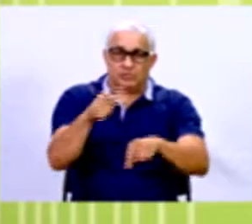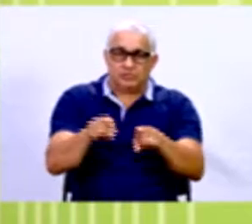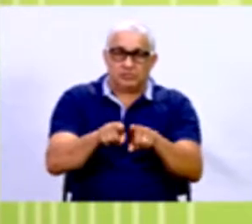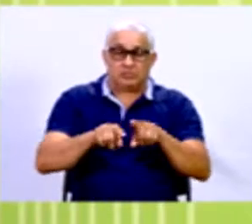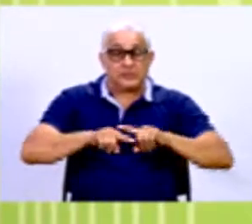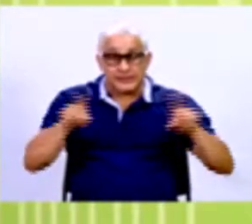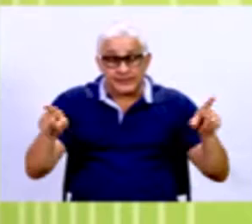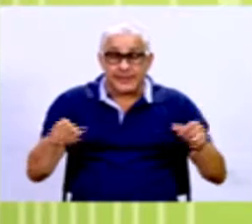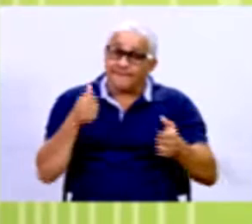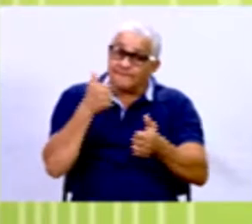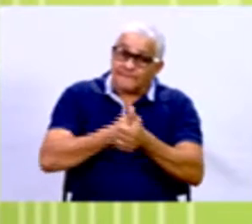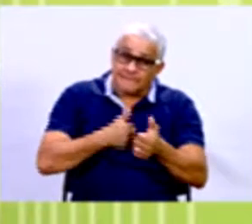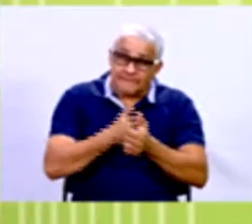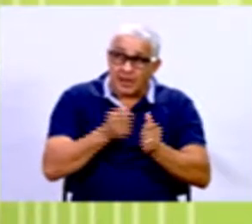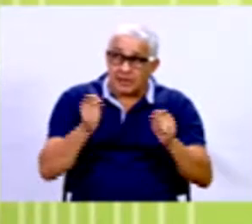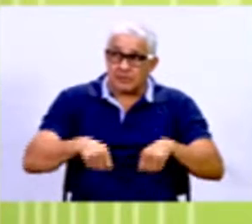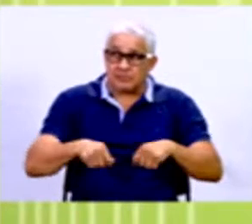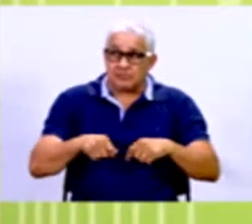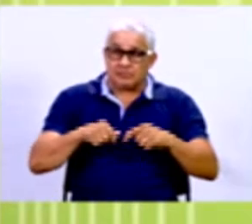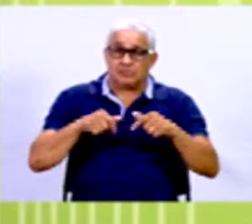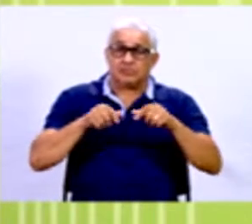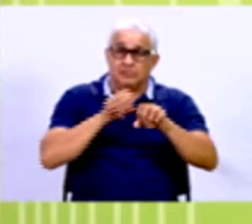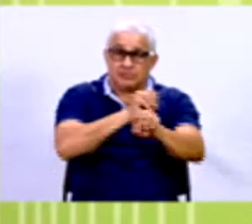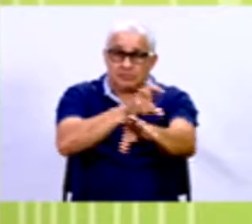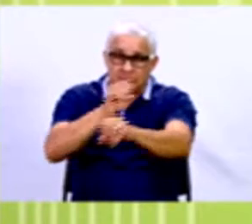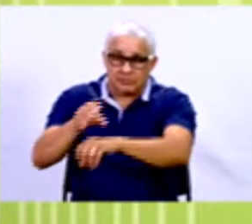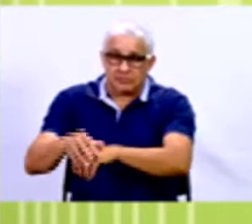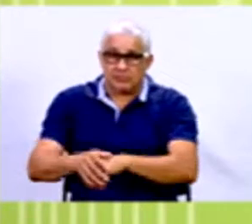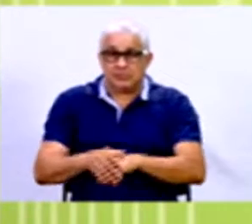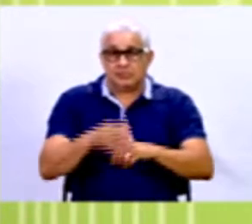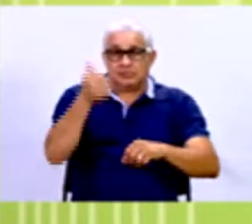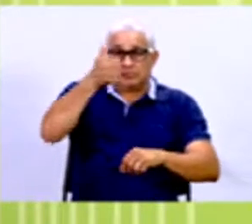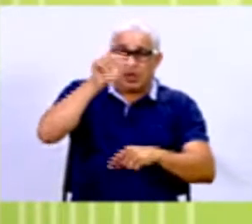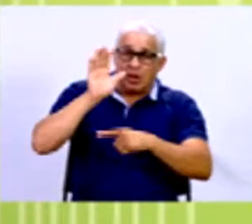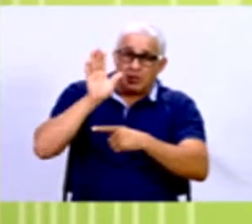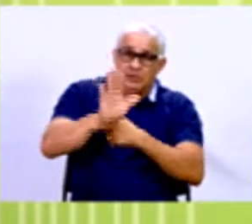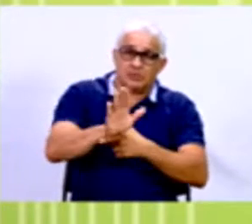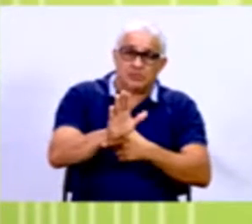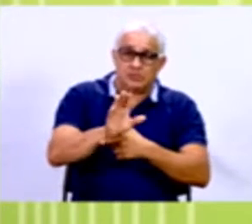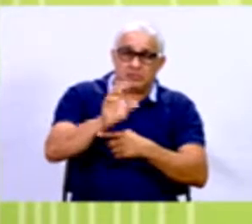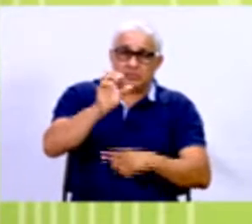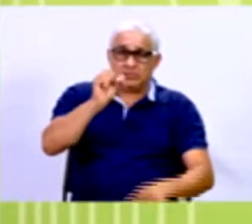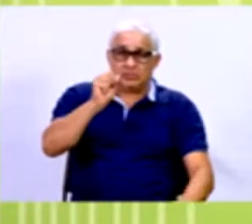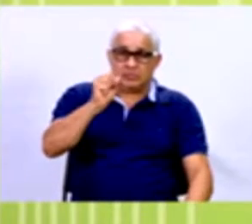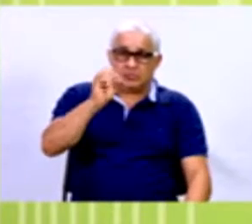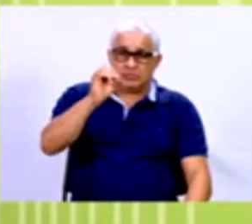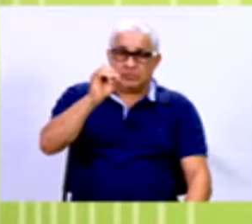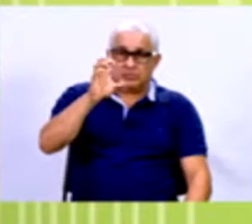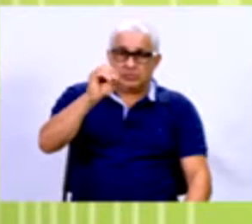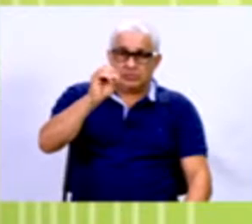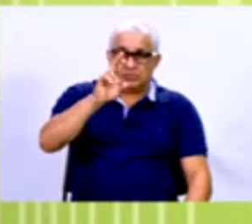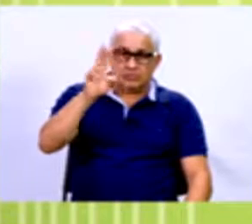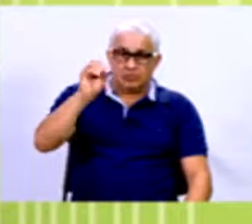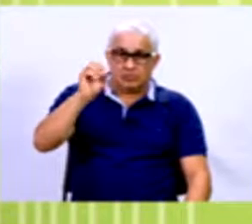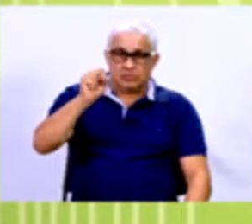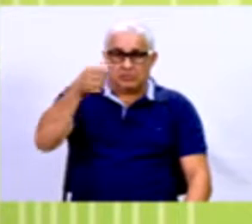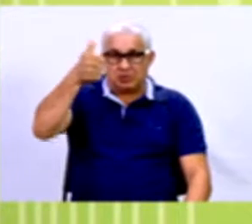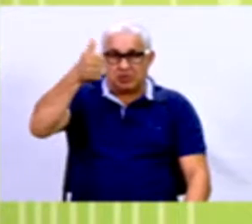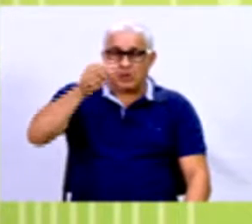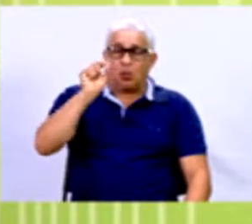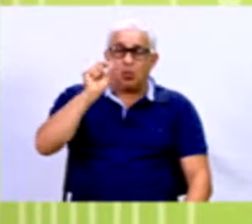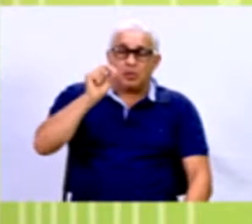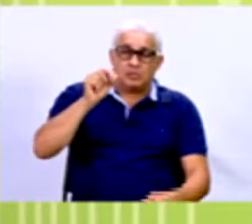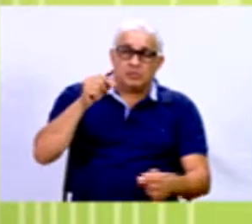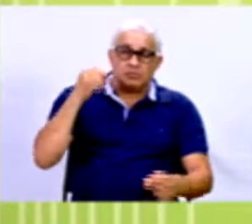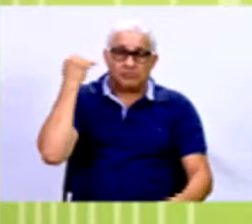vamos tentar trabalhar com primeiros socorros numa visão assim, o que é interessante para um socorrista fazer